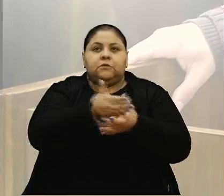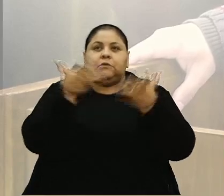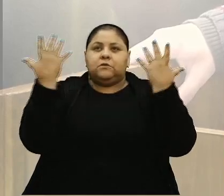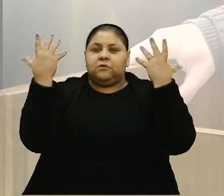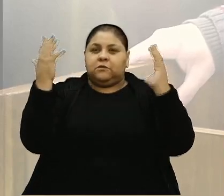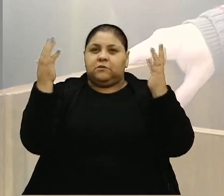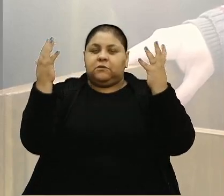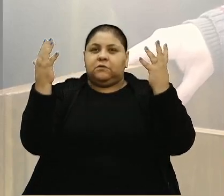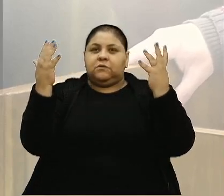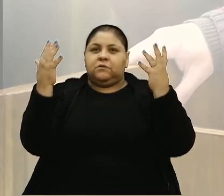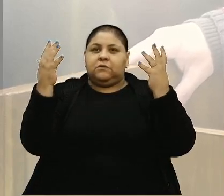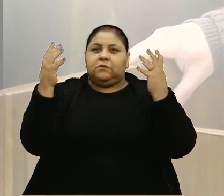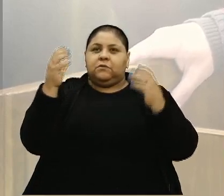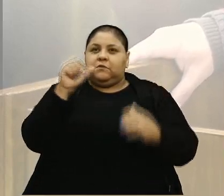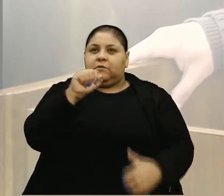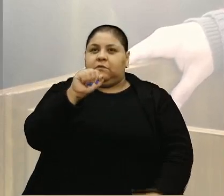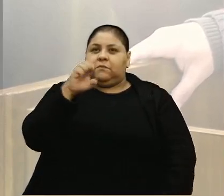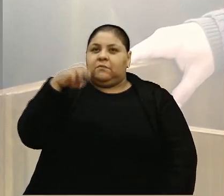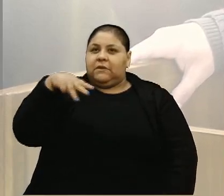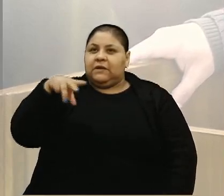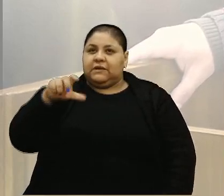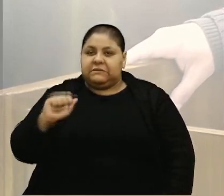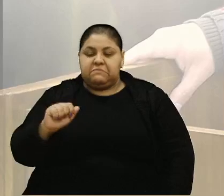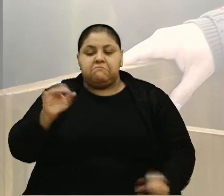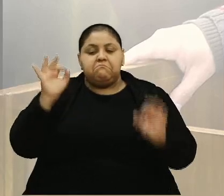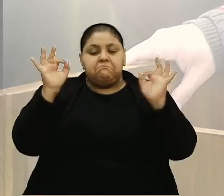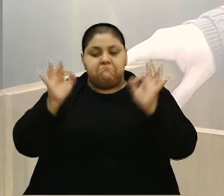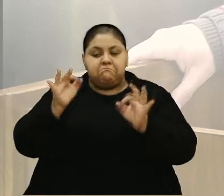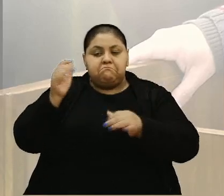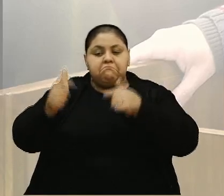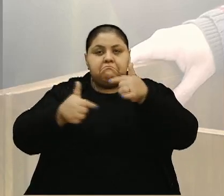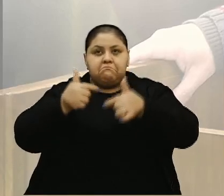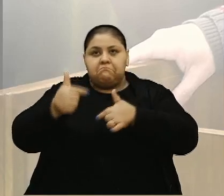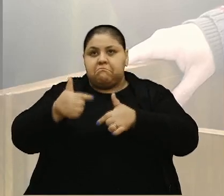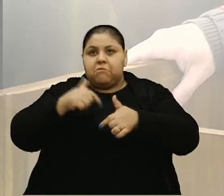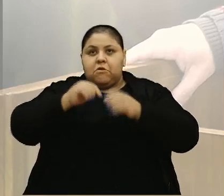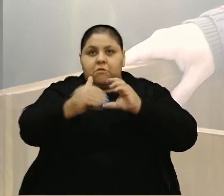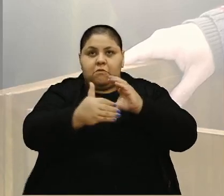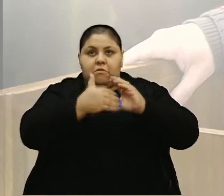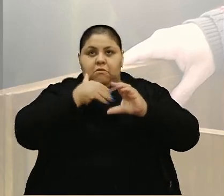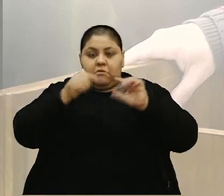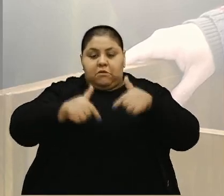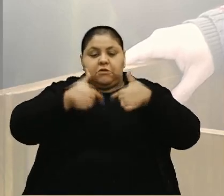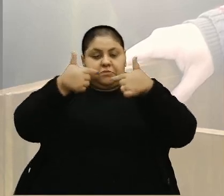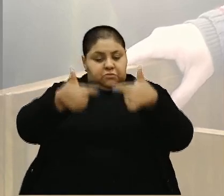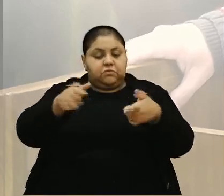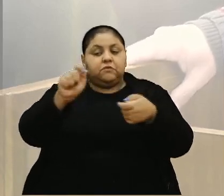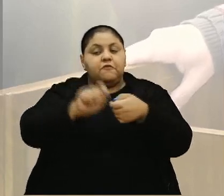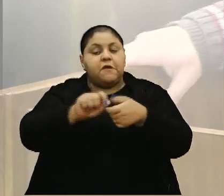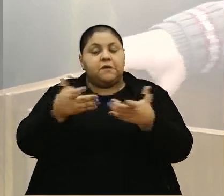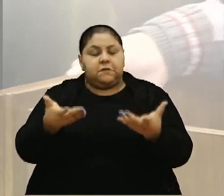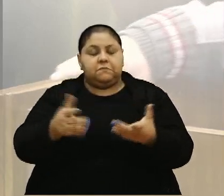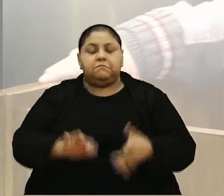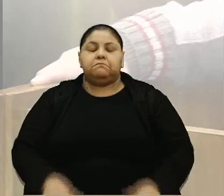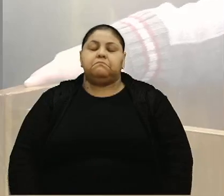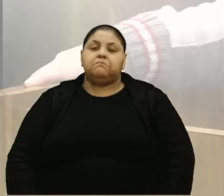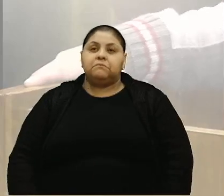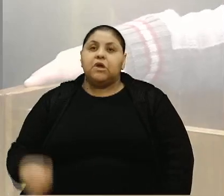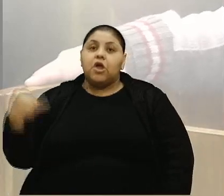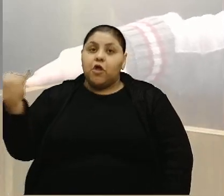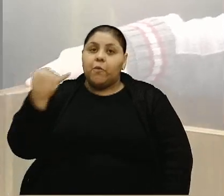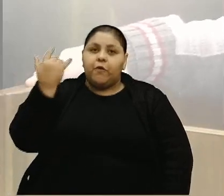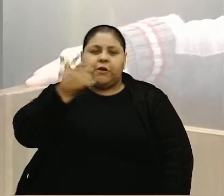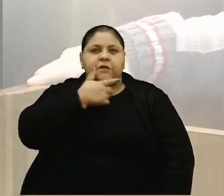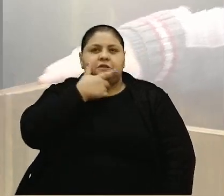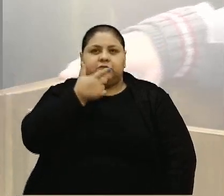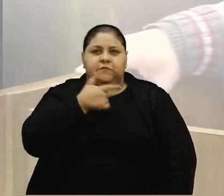Secretaria do Meio Ambiente, que foi eficaz nesse assunto. No momento que foi comunicado, as ações foram tomadas. Importante